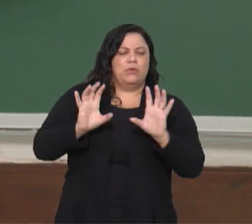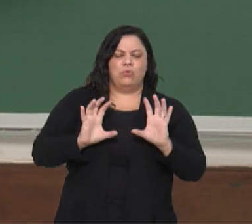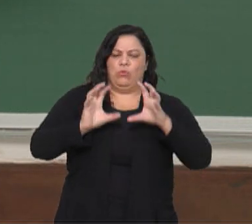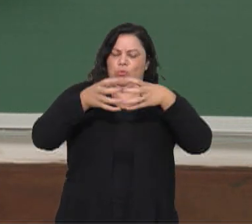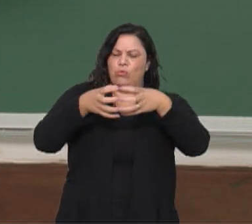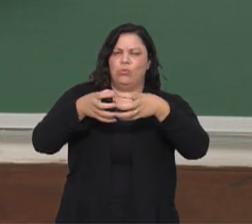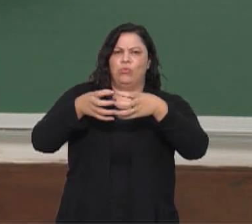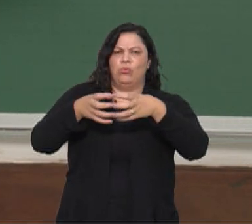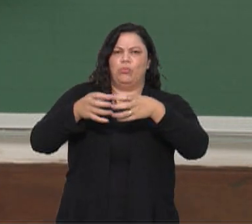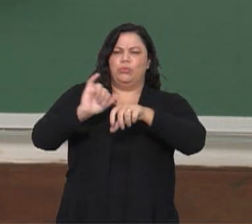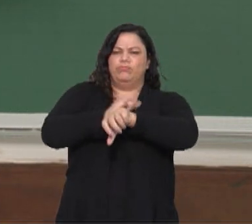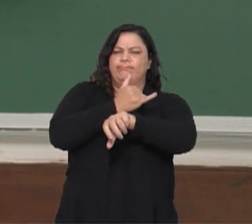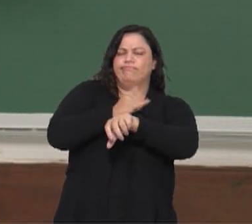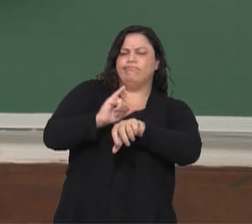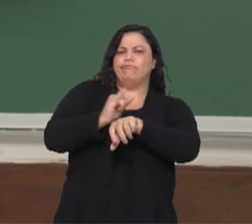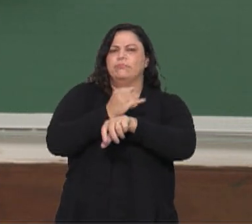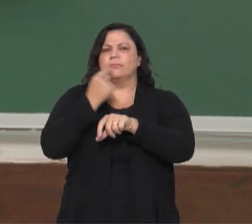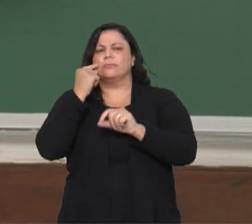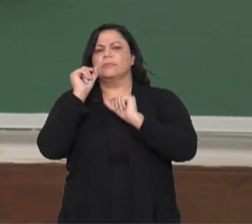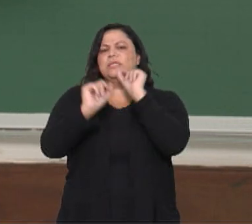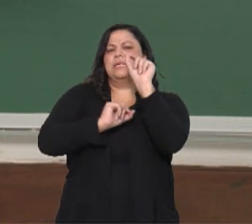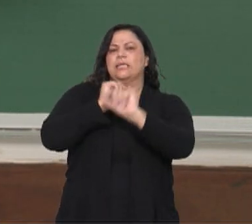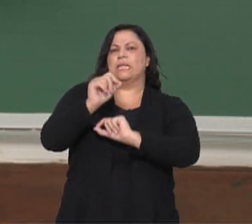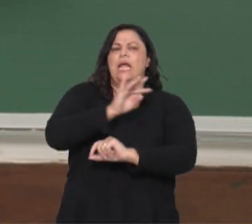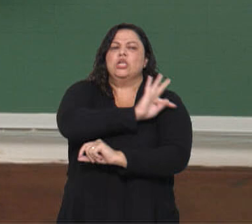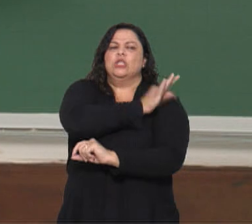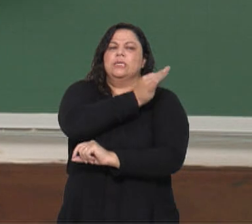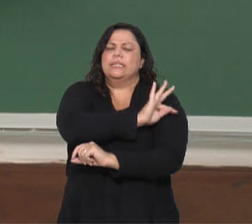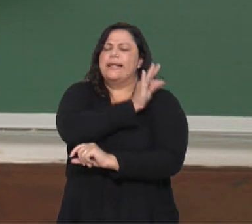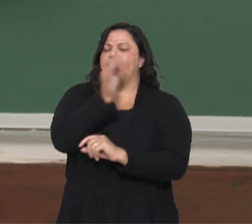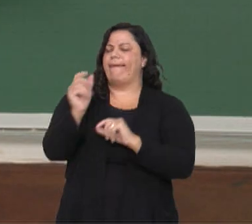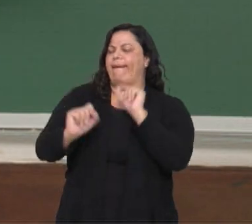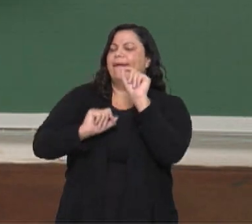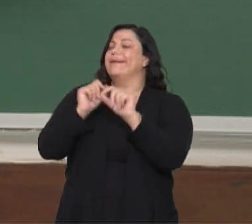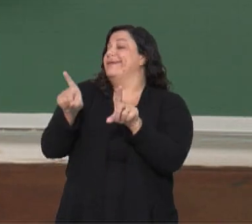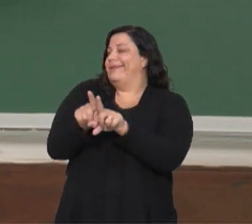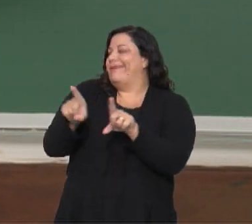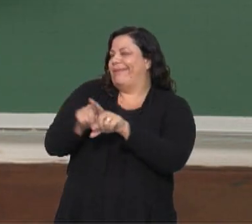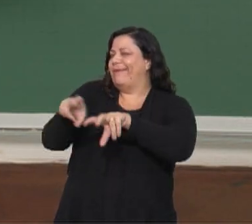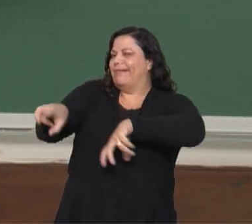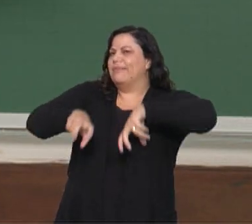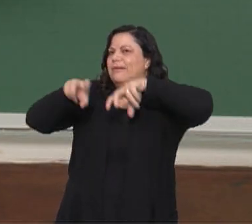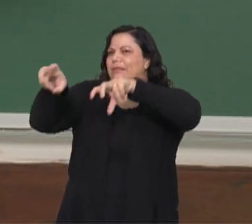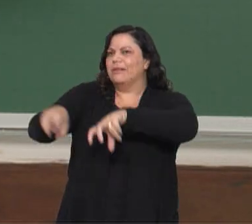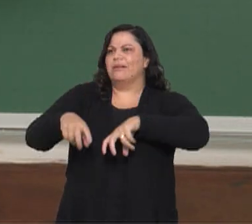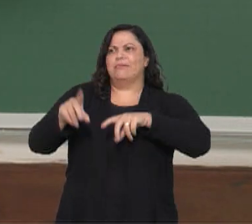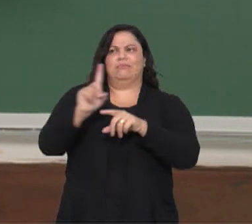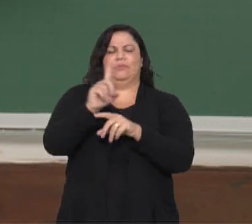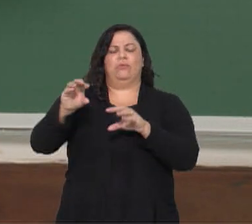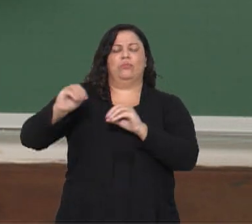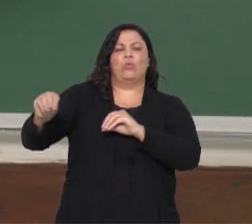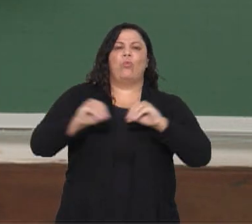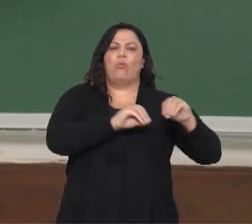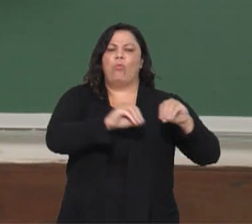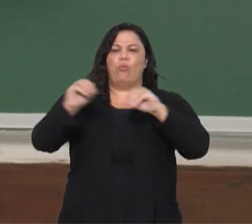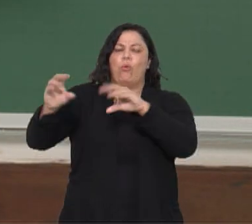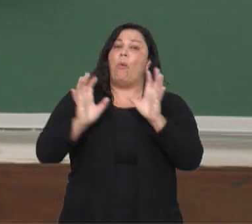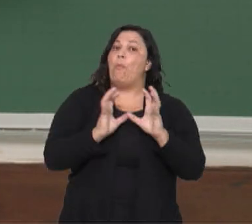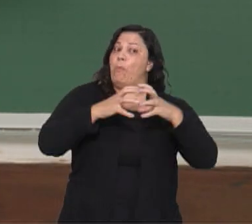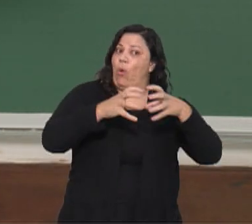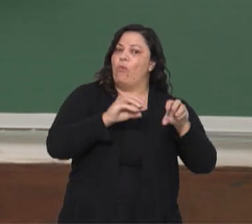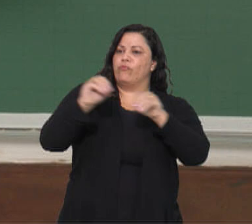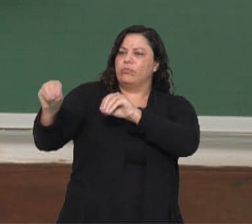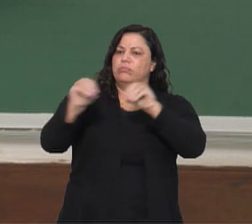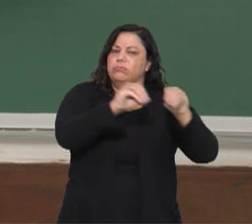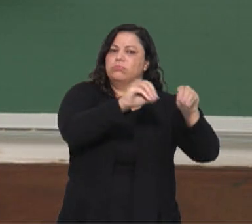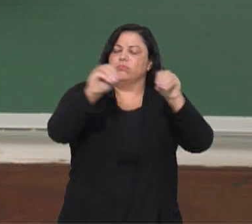as técnicas da agricultura, enquanto que o outro ainda estava caçando, ou outro vivendo de uma maneira seminômade, uma espécie de transição. Ou mesmo